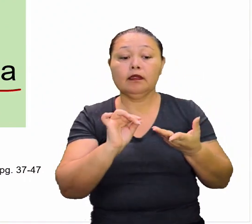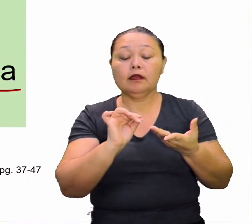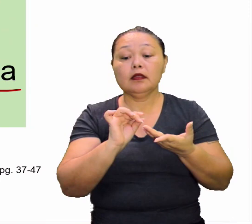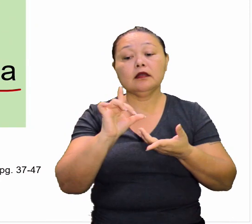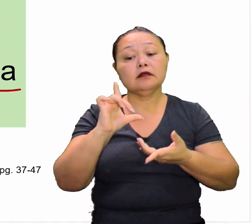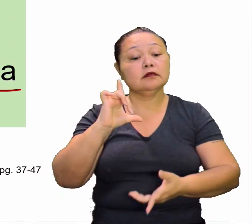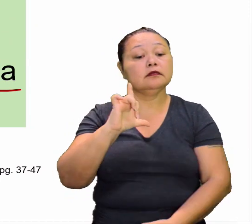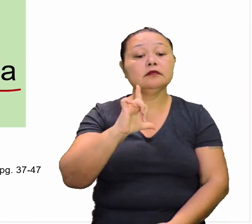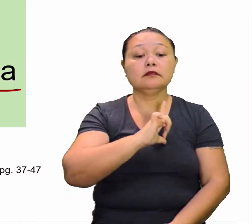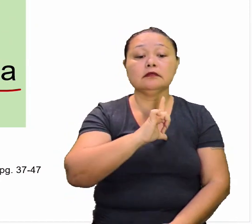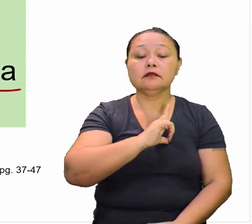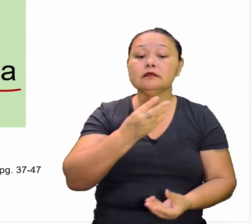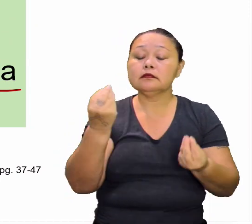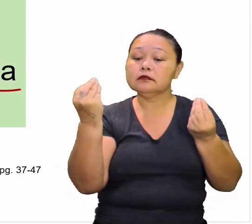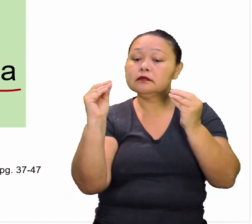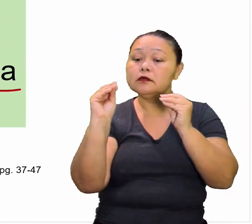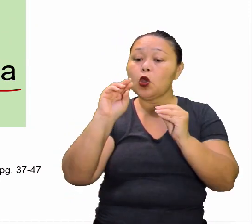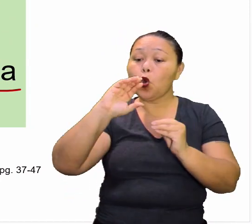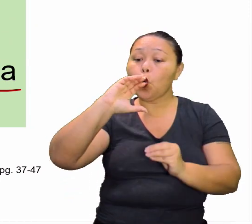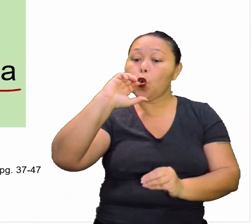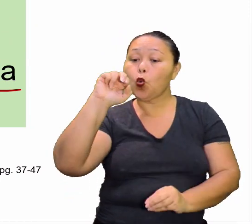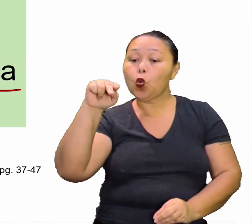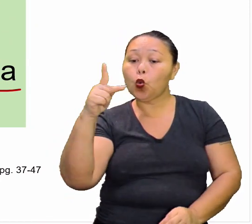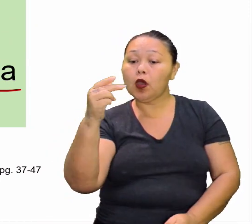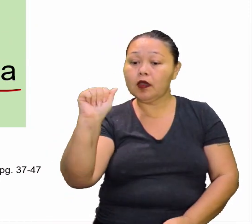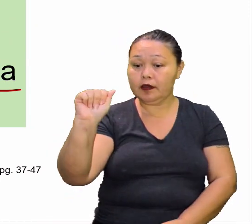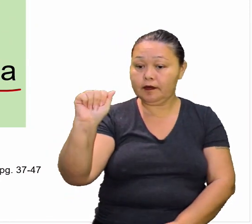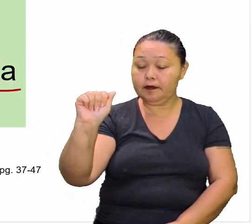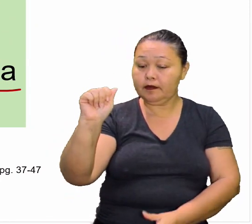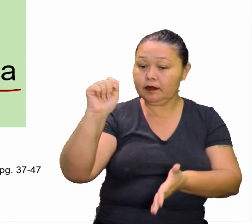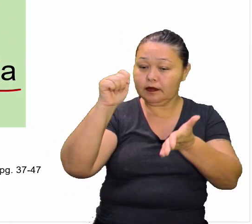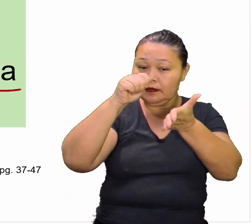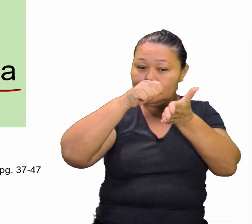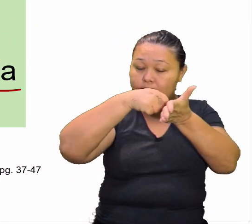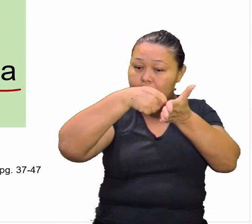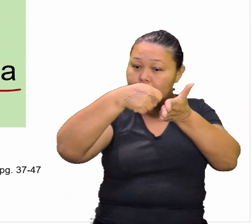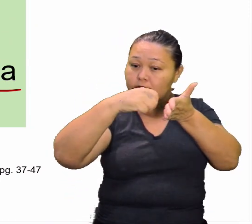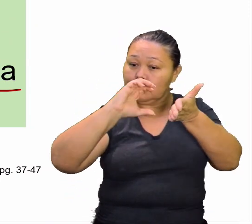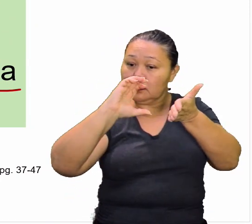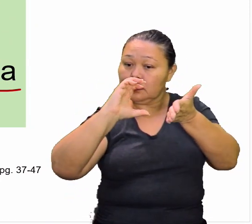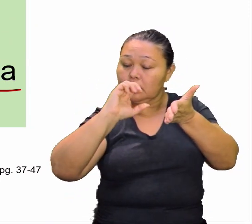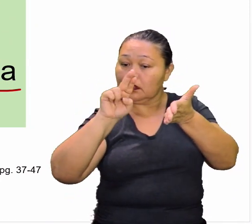úmida, e tinha forma de cunhas,